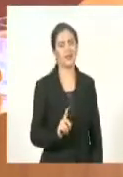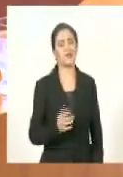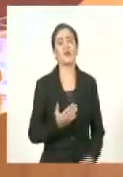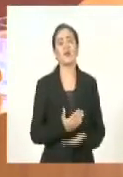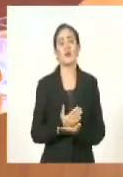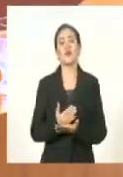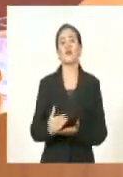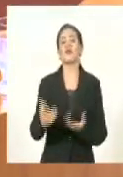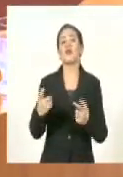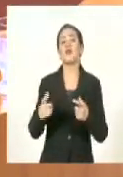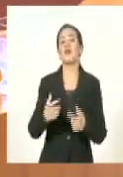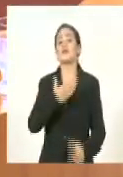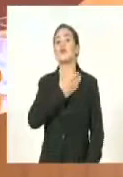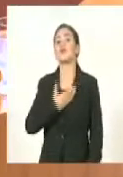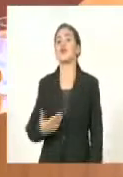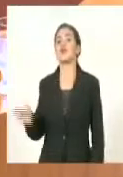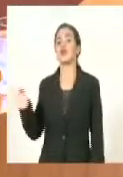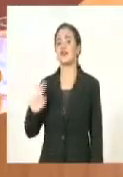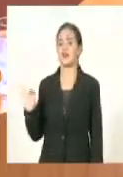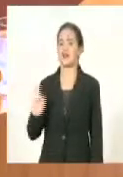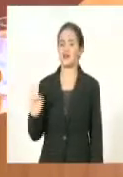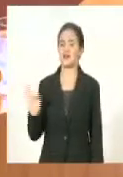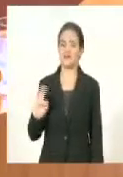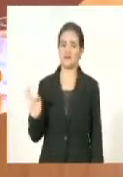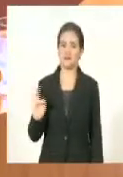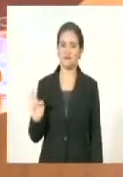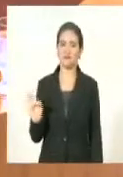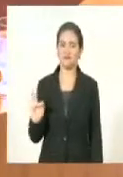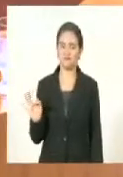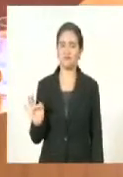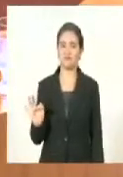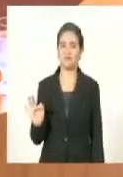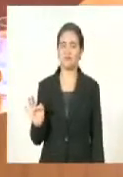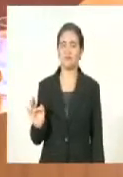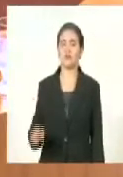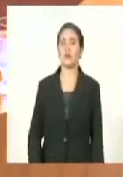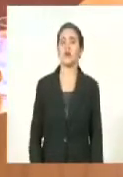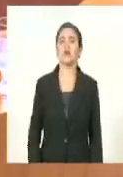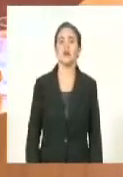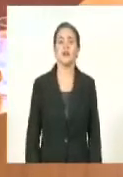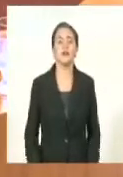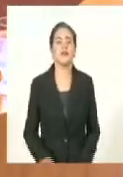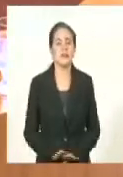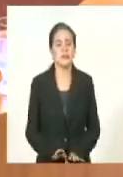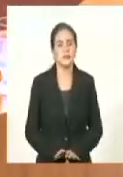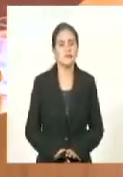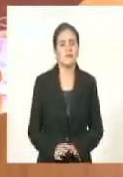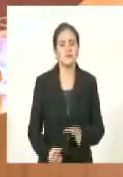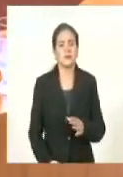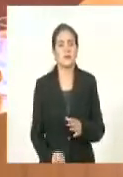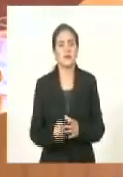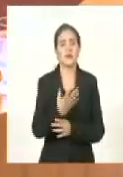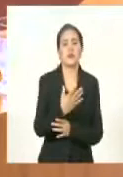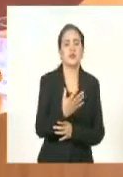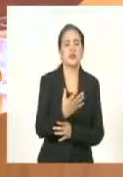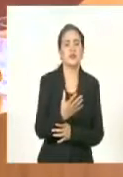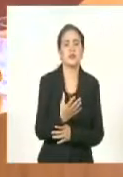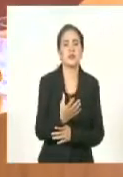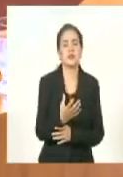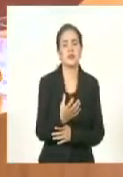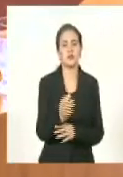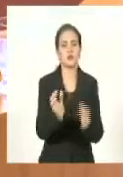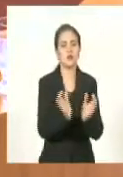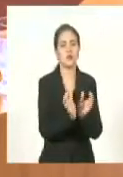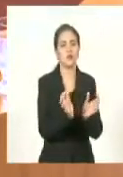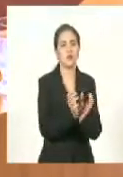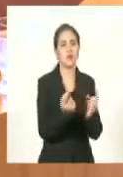Muitas distorções também na criação de uma superintendência de combate à corrupção. E é por isso, deputado Andréa, que eu